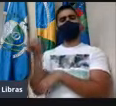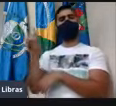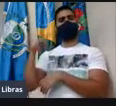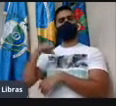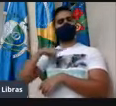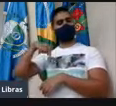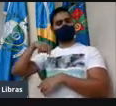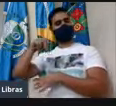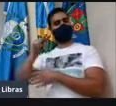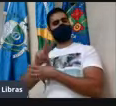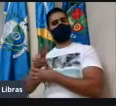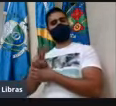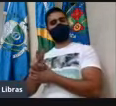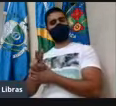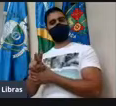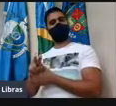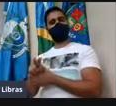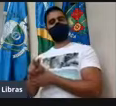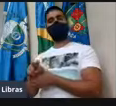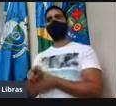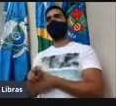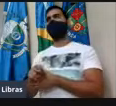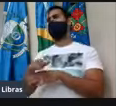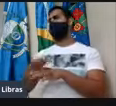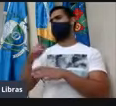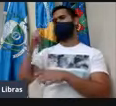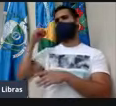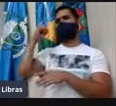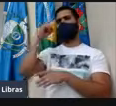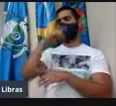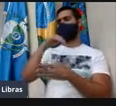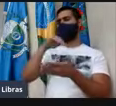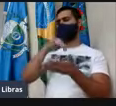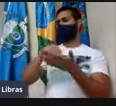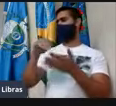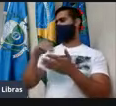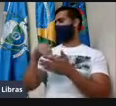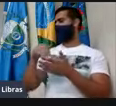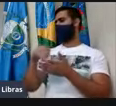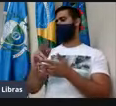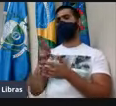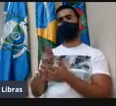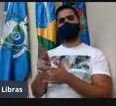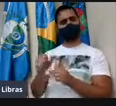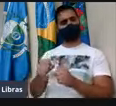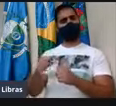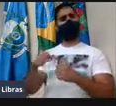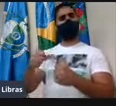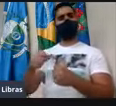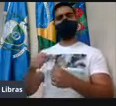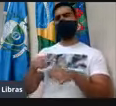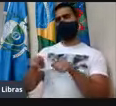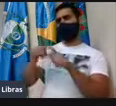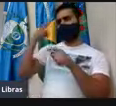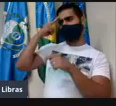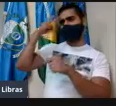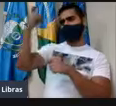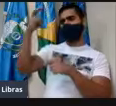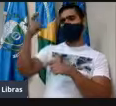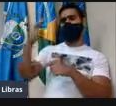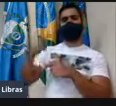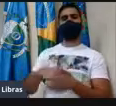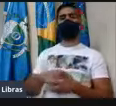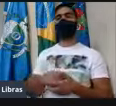município, visto que, diante das maiores dificuldades, nossa secretária não esmorece de nenhuma forma, trilhando firme e inteligentemente os desafios que